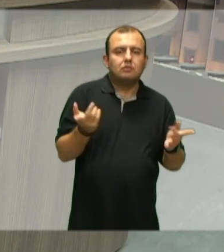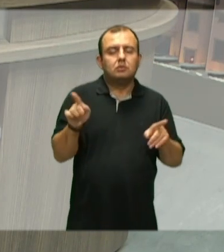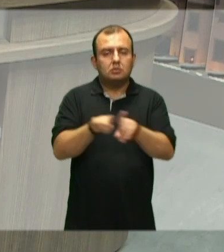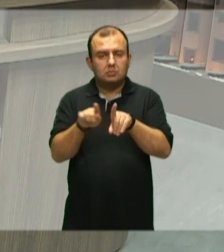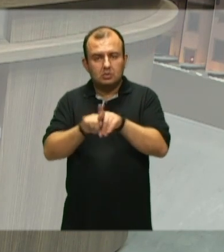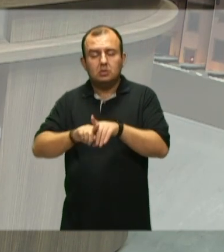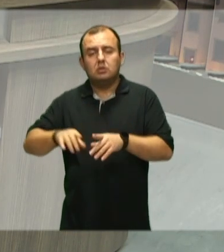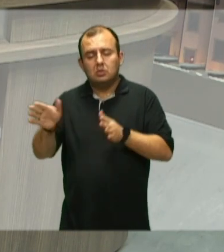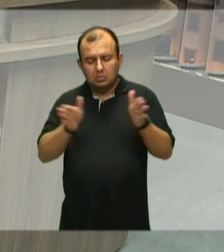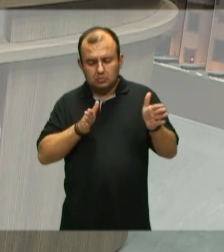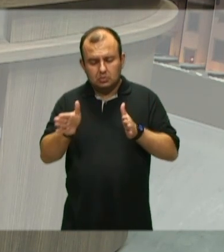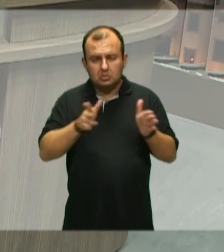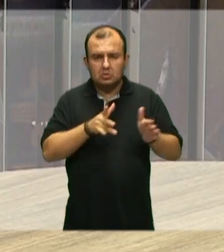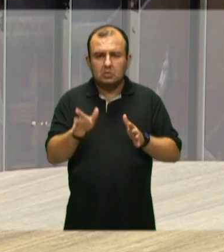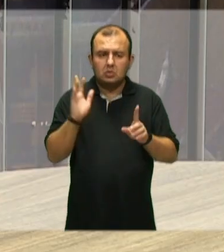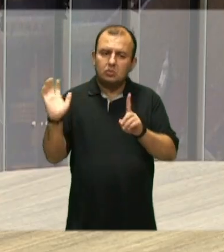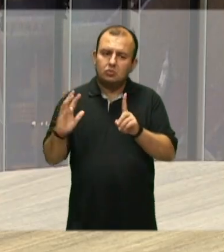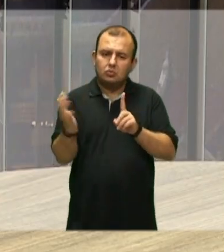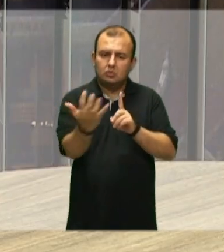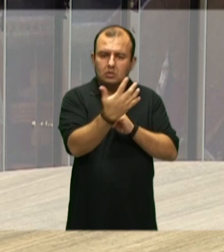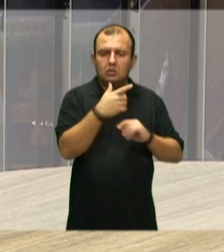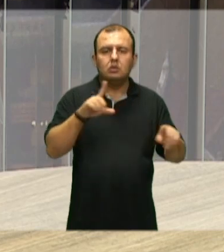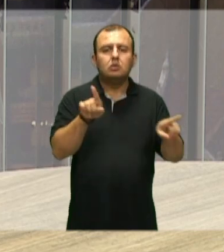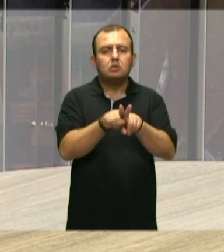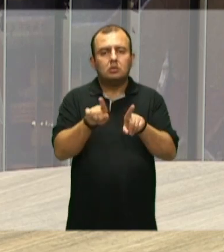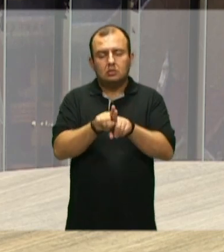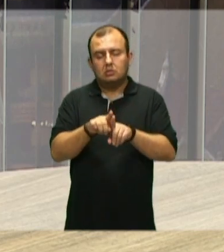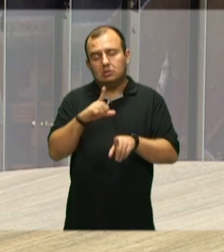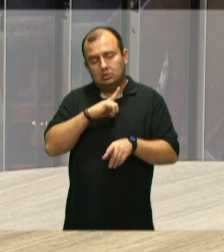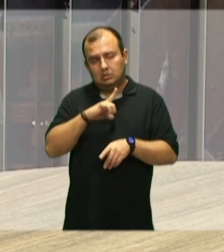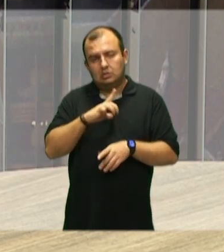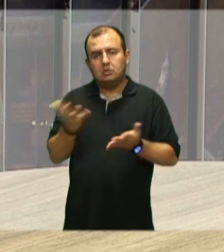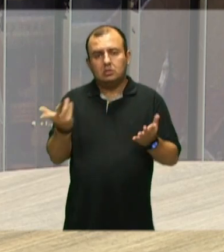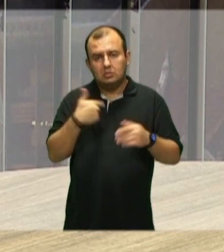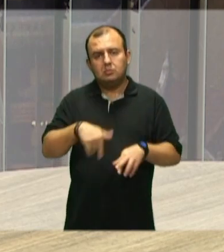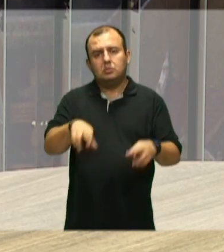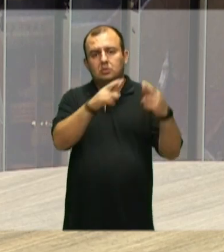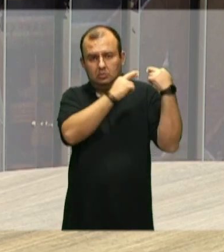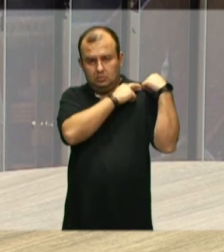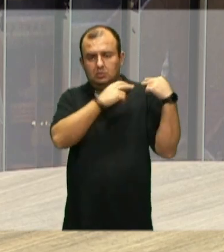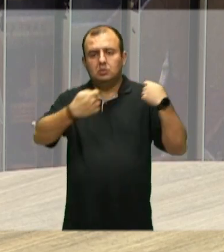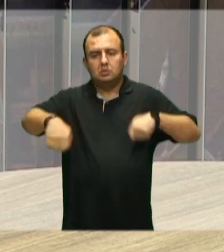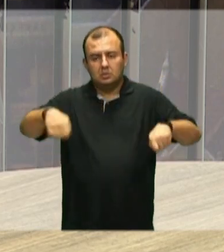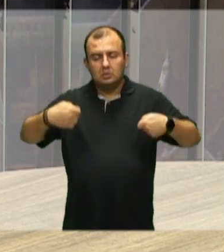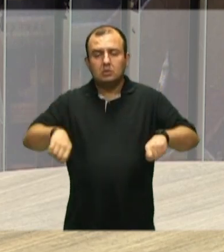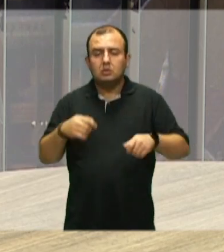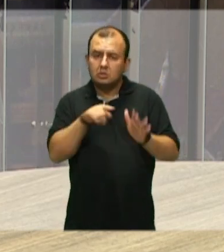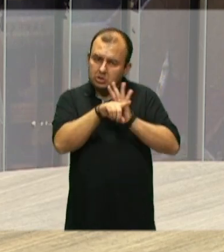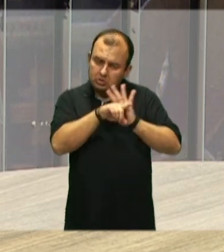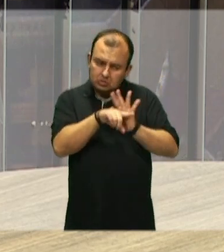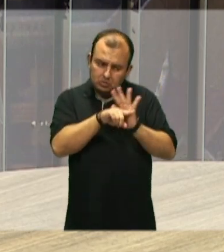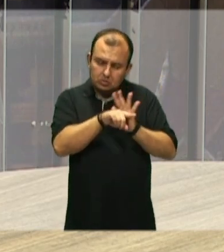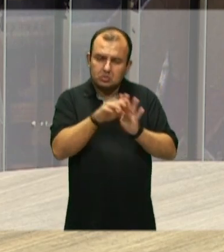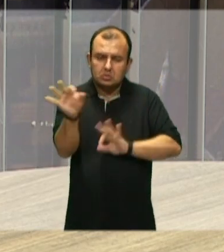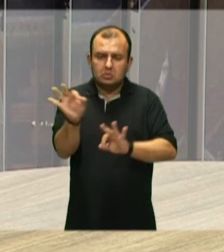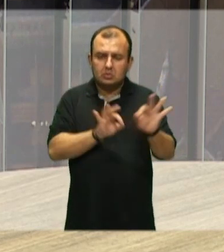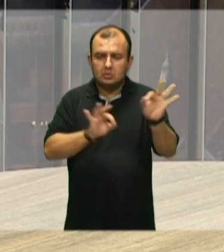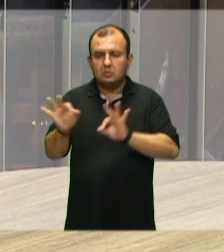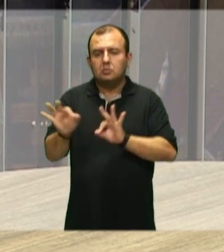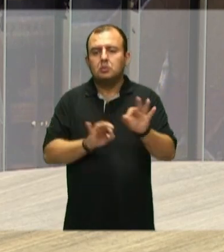ele está numa fase ainda muito influenciável. Então, a gente precisa ter muita responsabilidade, pesquisa e